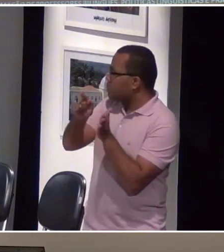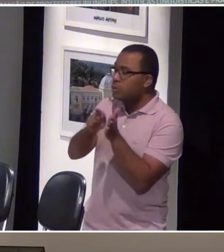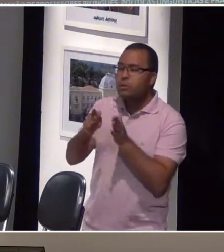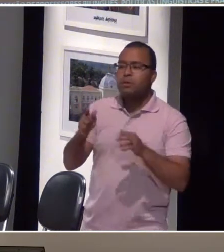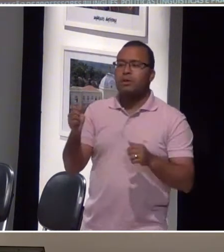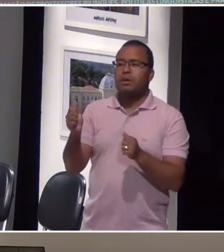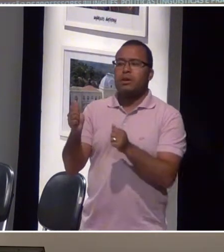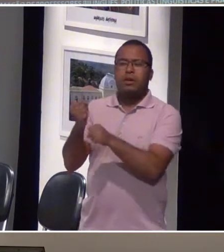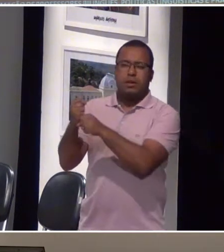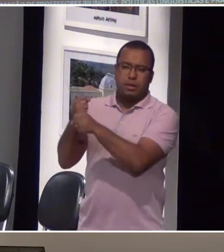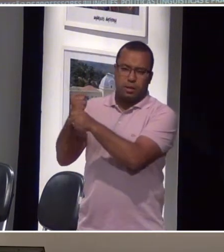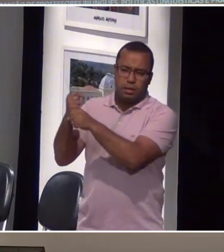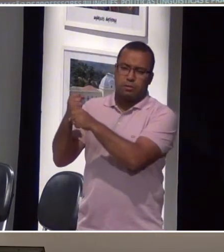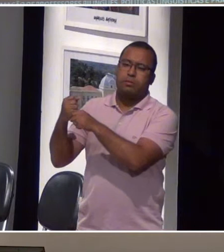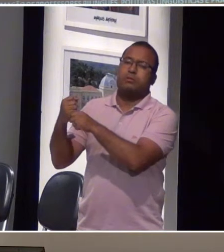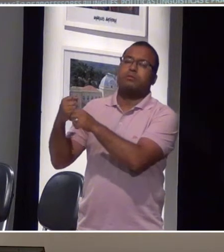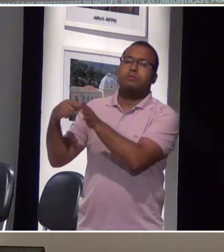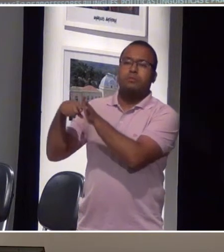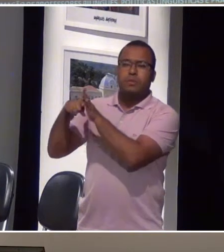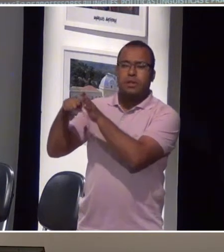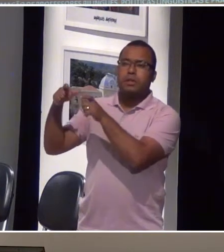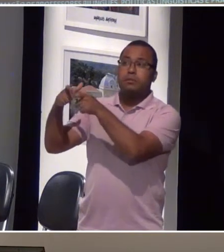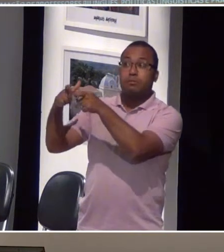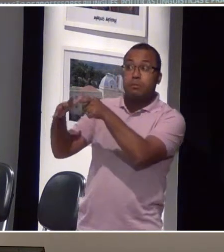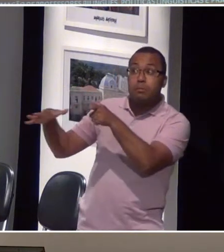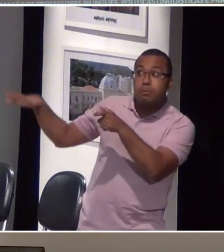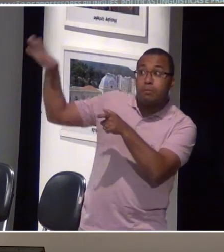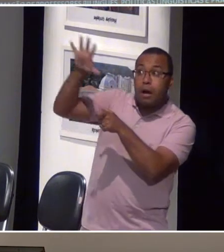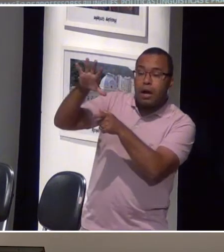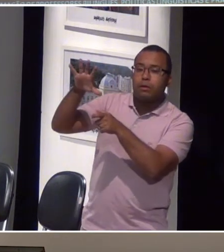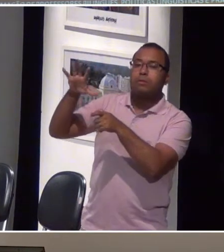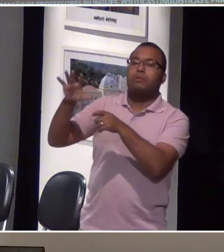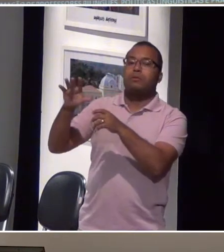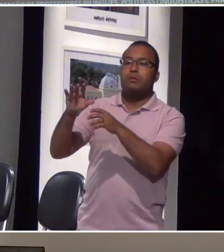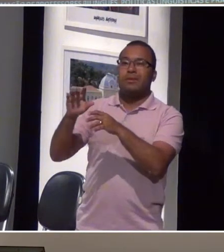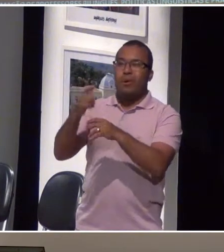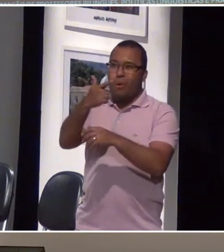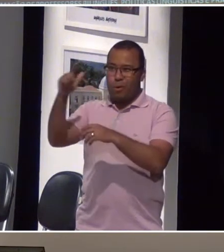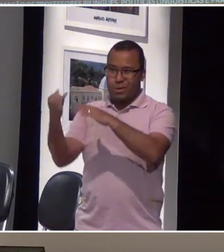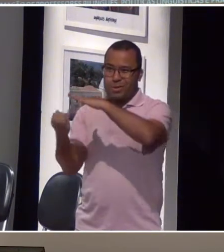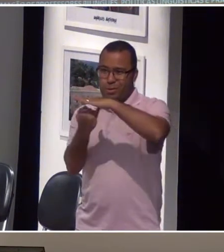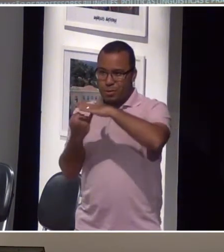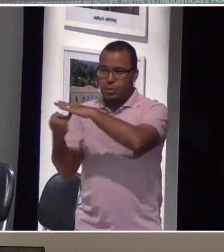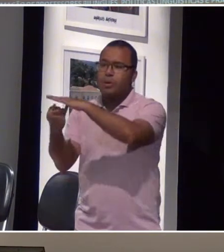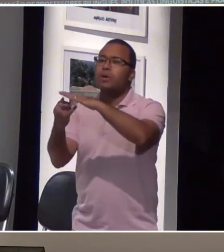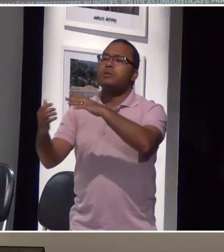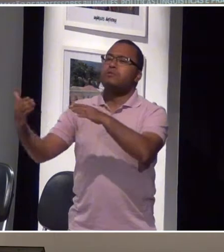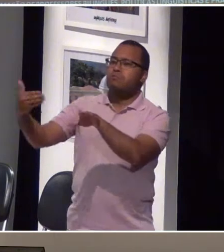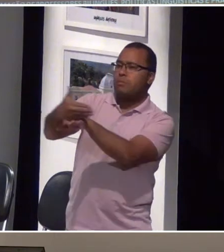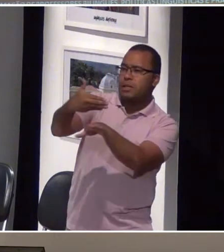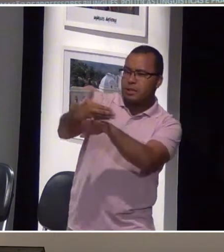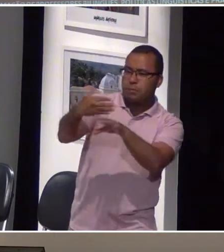estamos juntas, trabalhando em pesquisas macro, de um modo daí interinstitucional, ou seja, várias